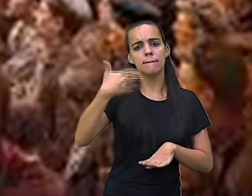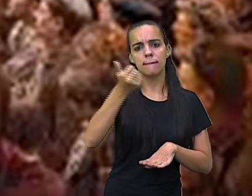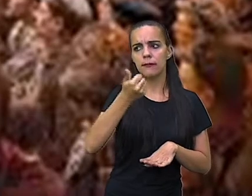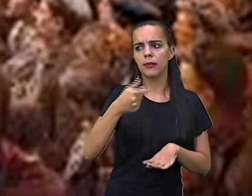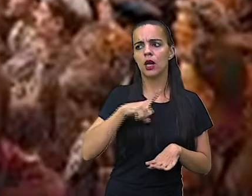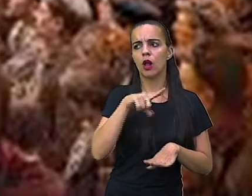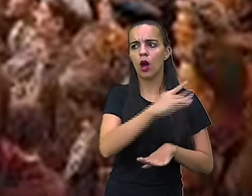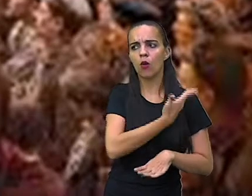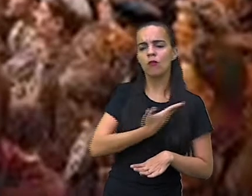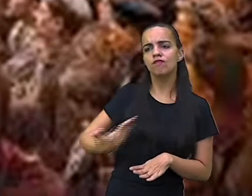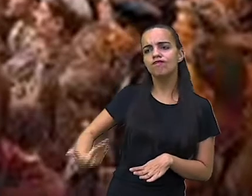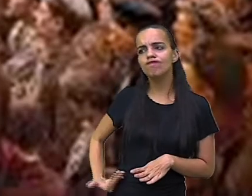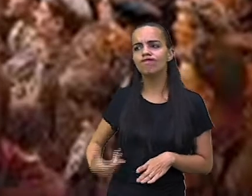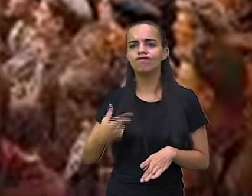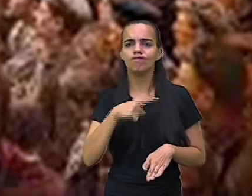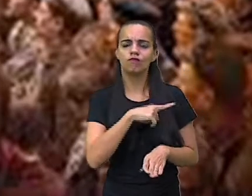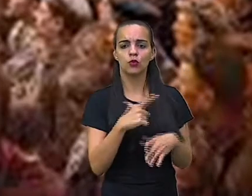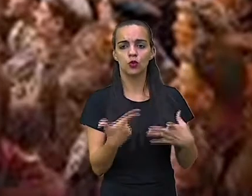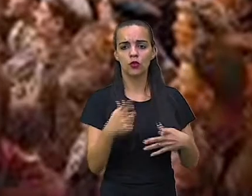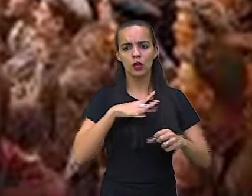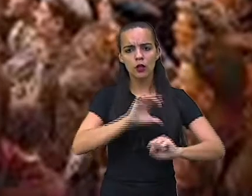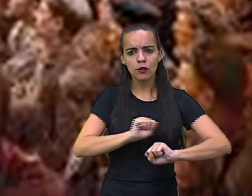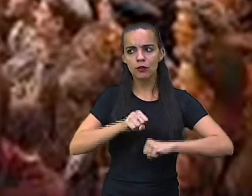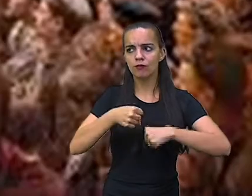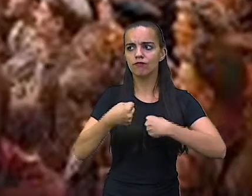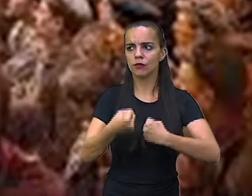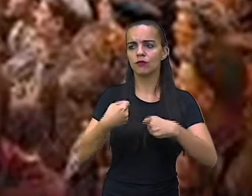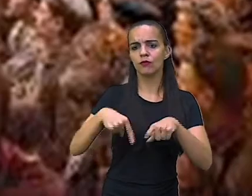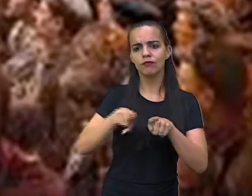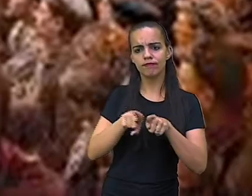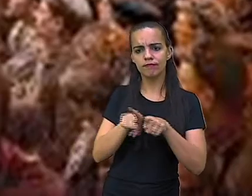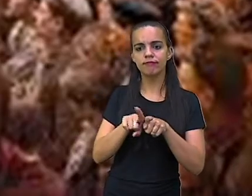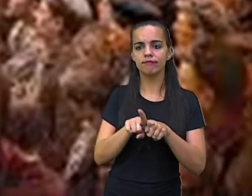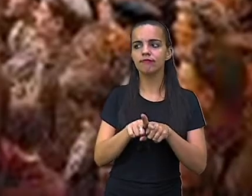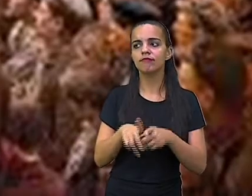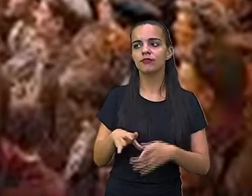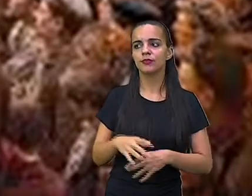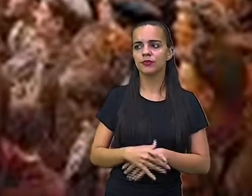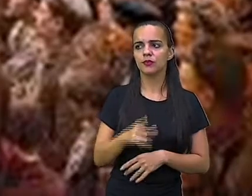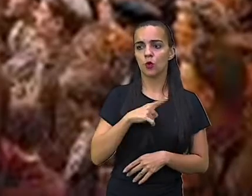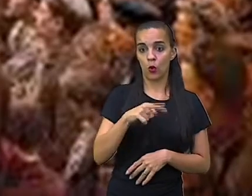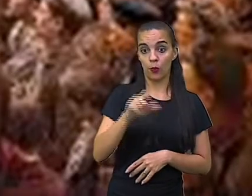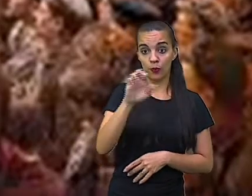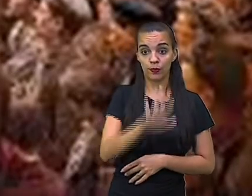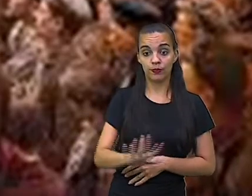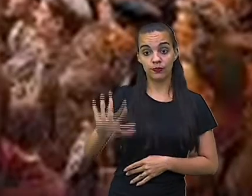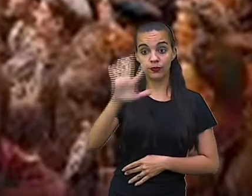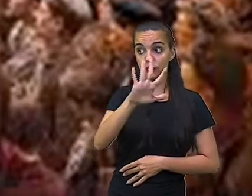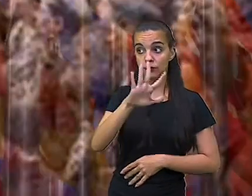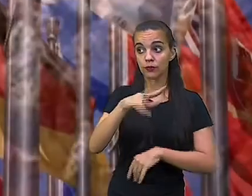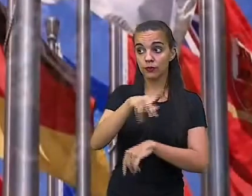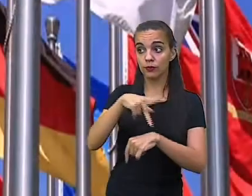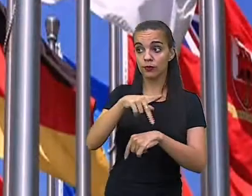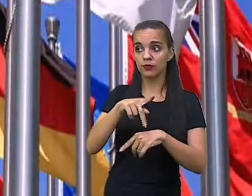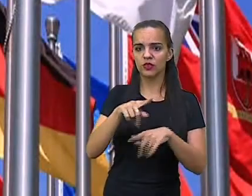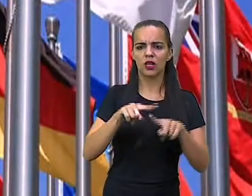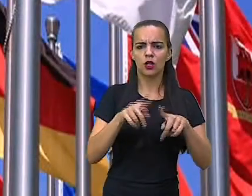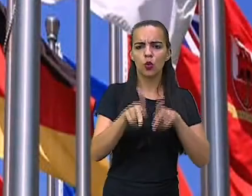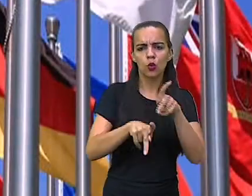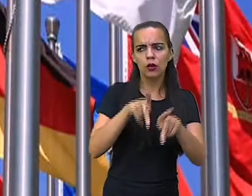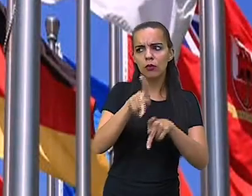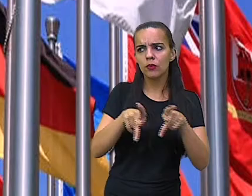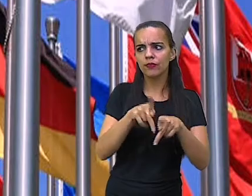seus exércitos e fortalecer sua economia. O nacionalismo trouxe ganhos para os